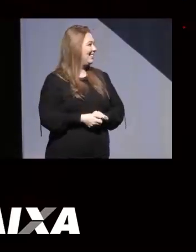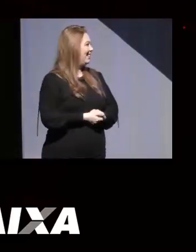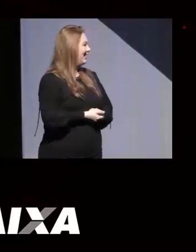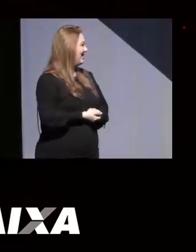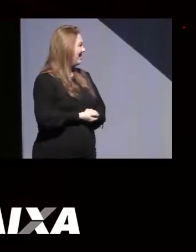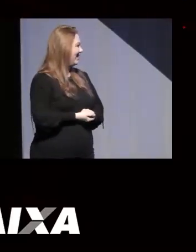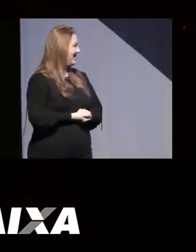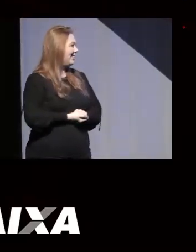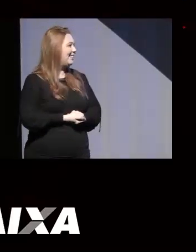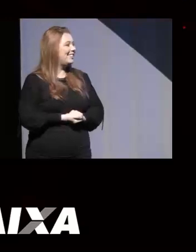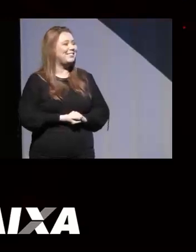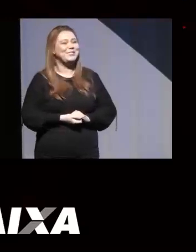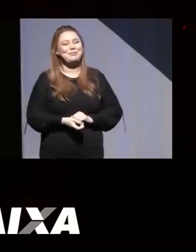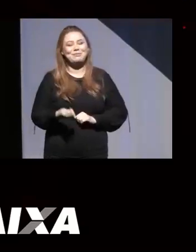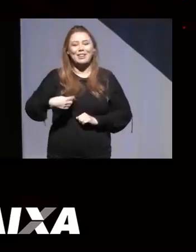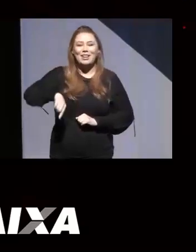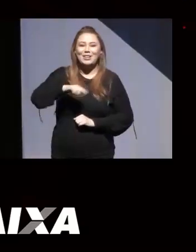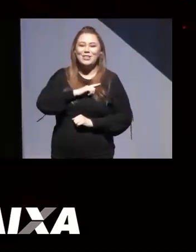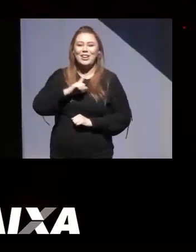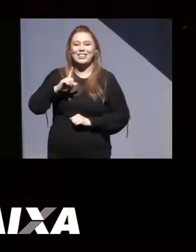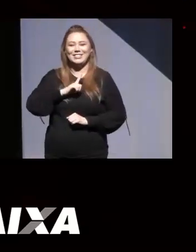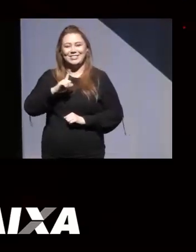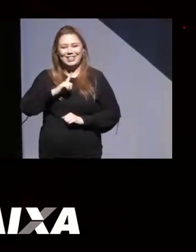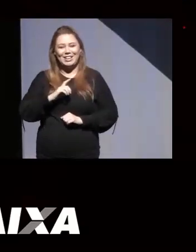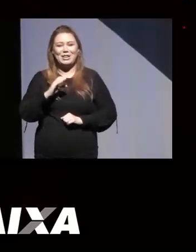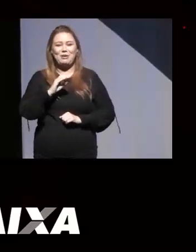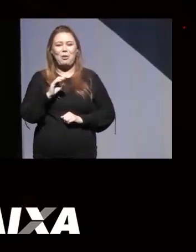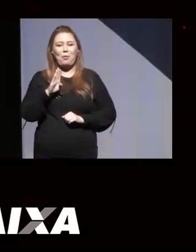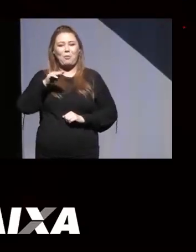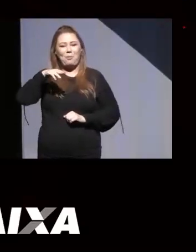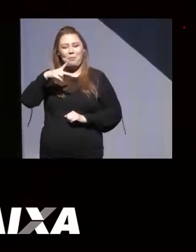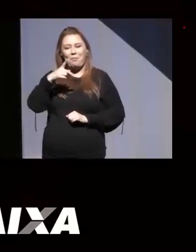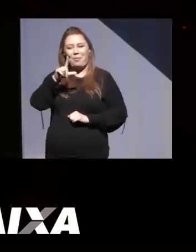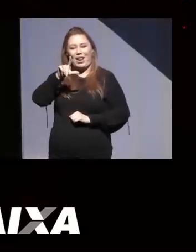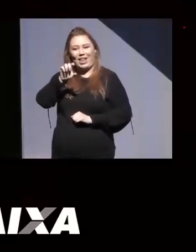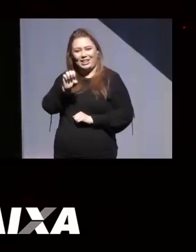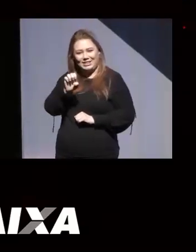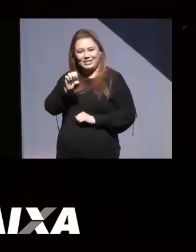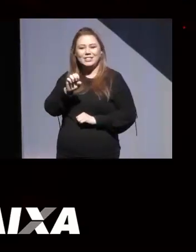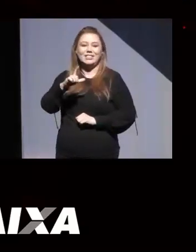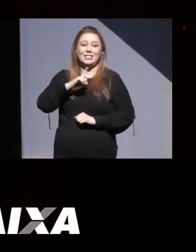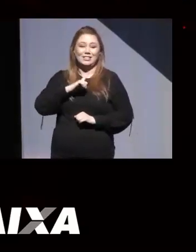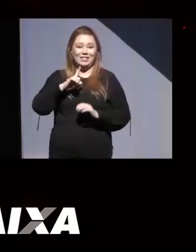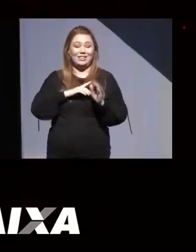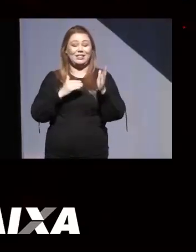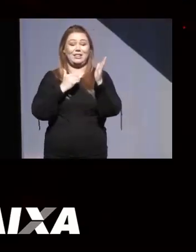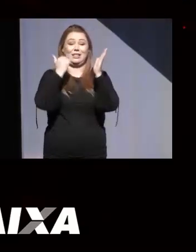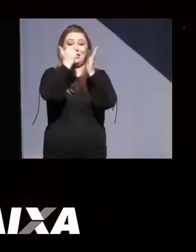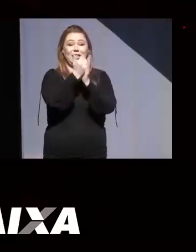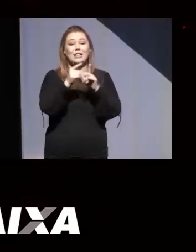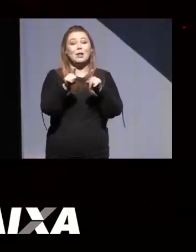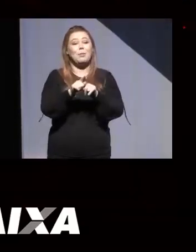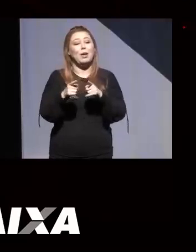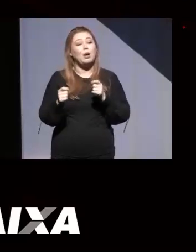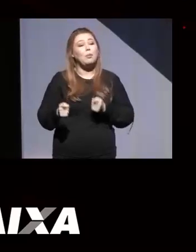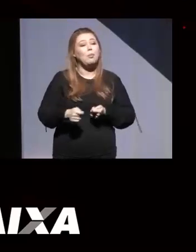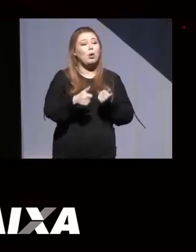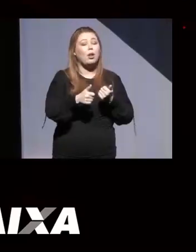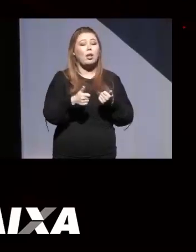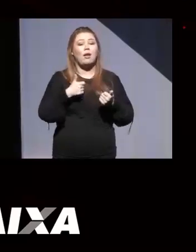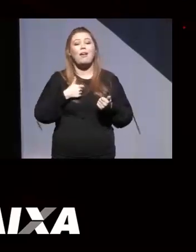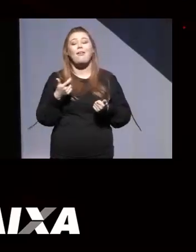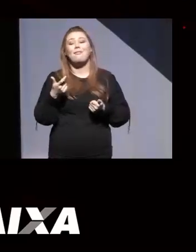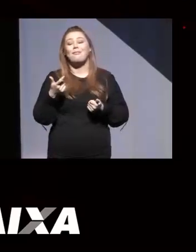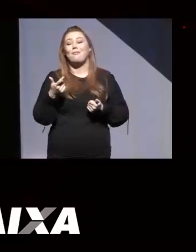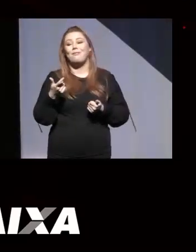Então, nós temos um alto custo de compliance e muitos benefícios fiscais. No